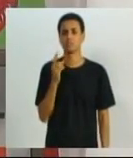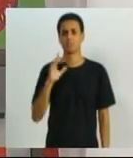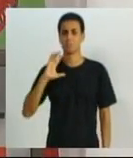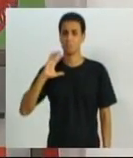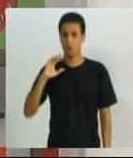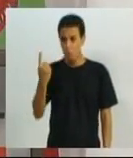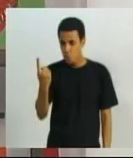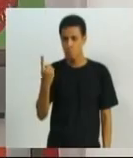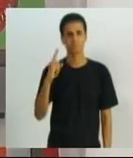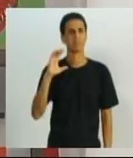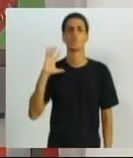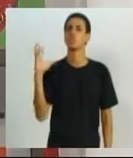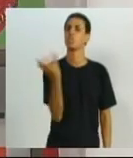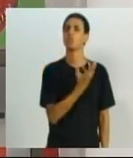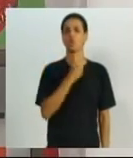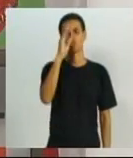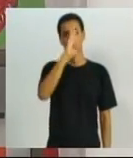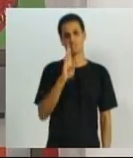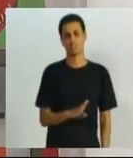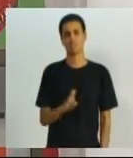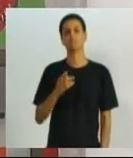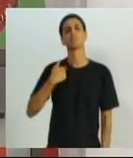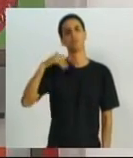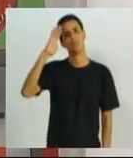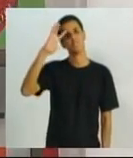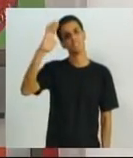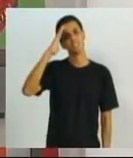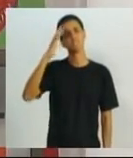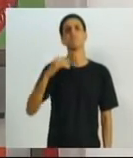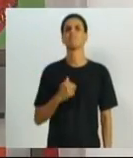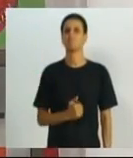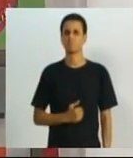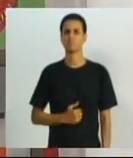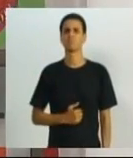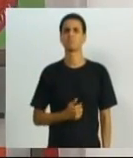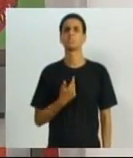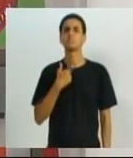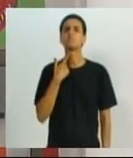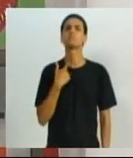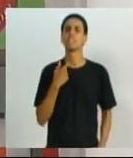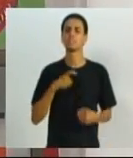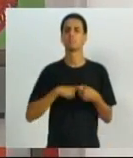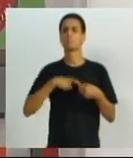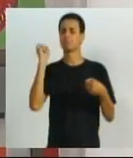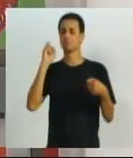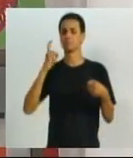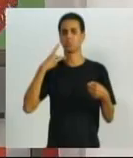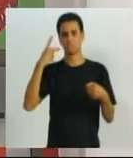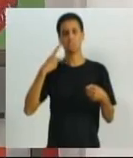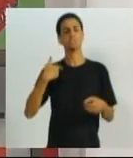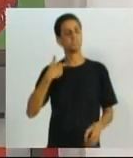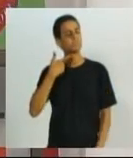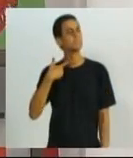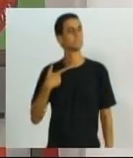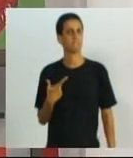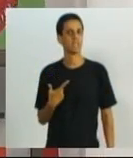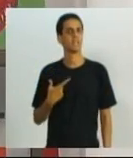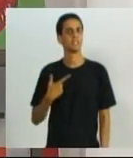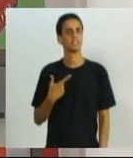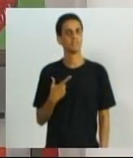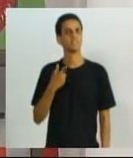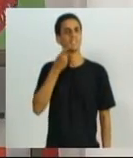os brasileiros. Eu cheguei a refletir até a possibilidade de não participar mais da política. E eu comecei a mudar